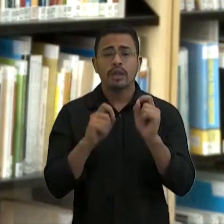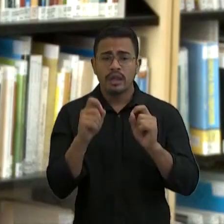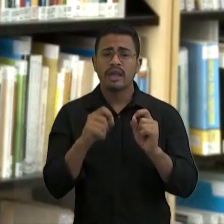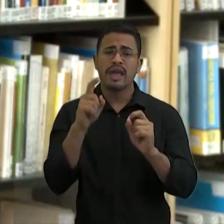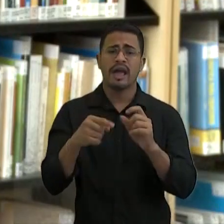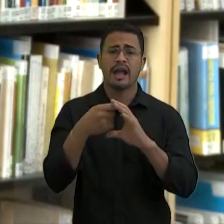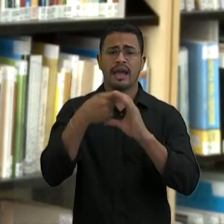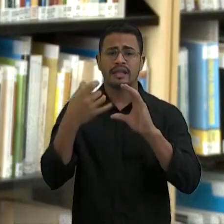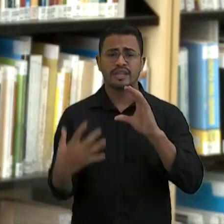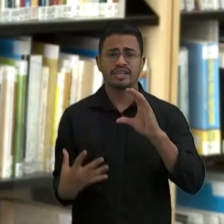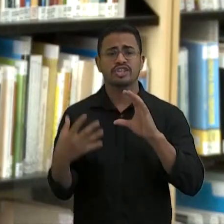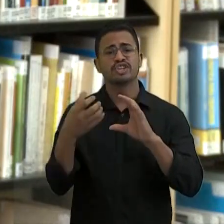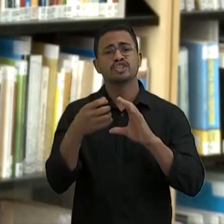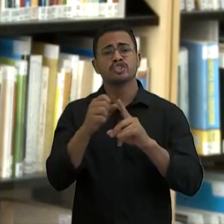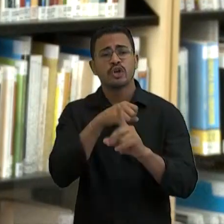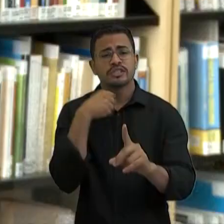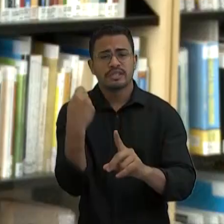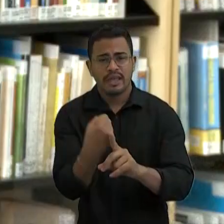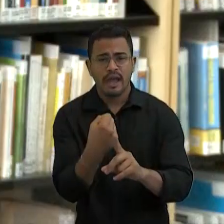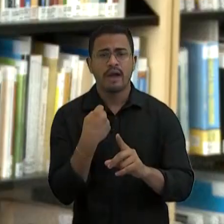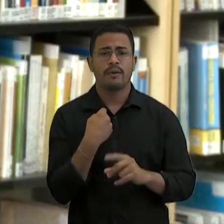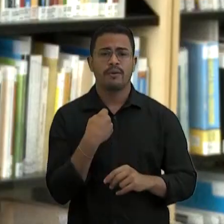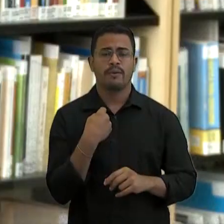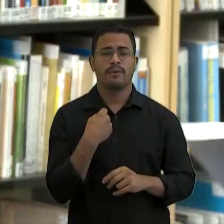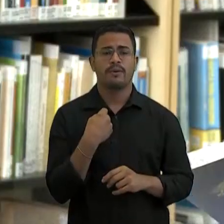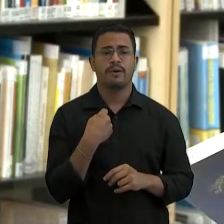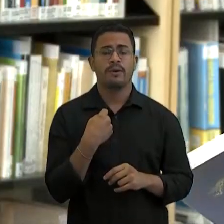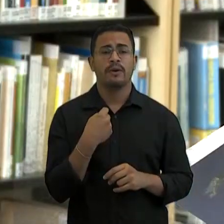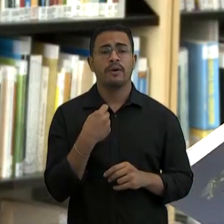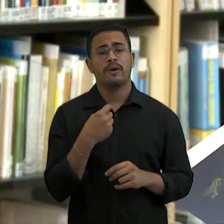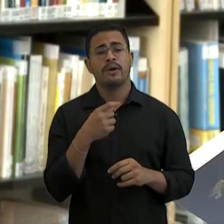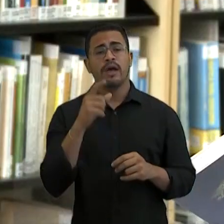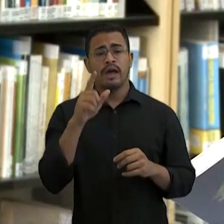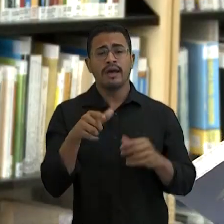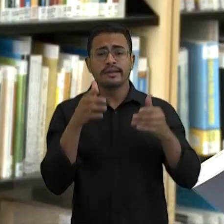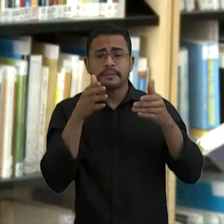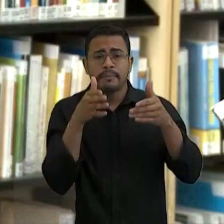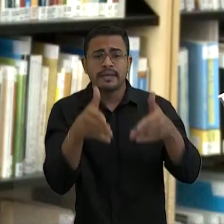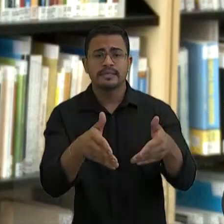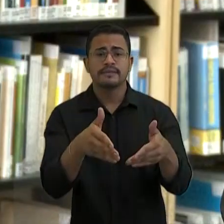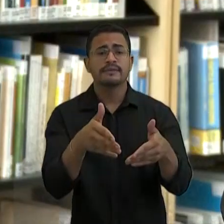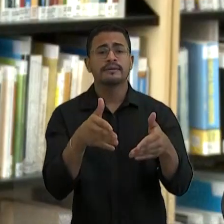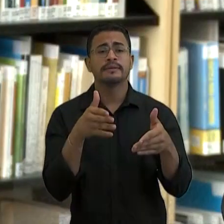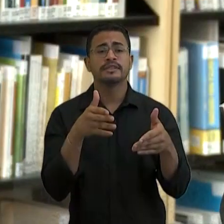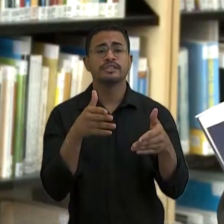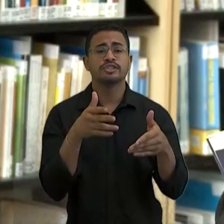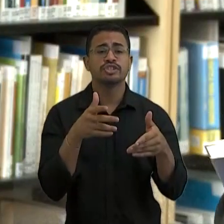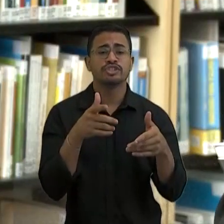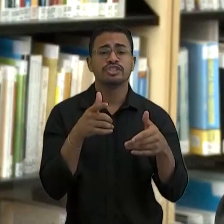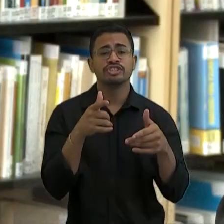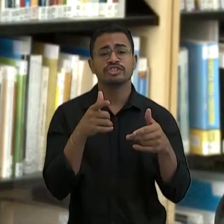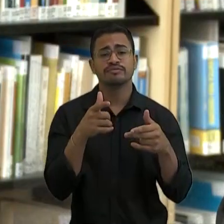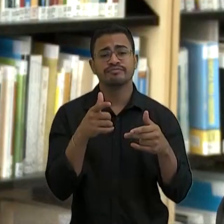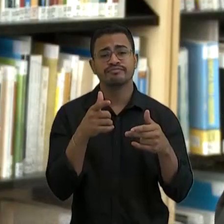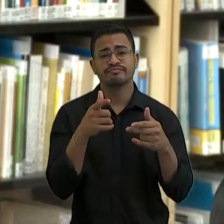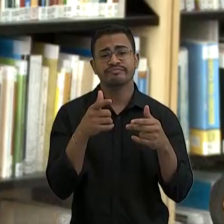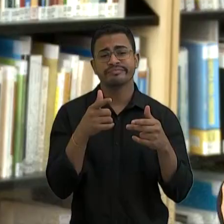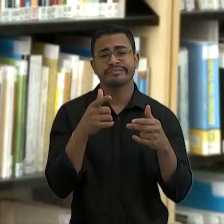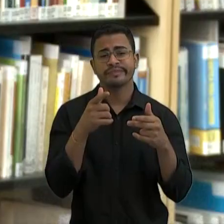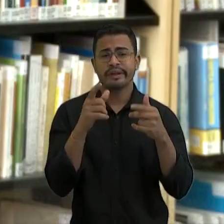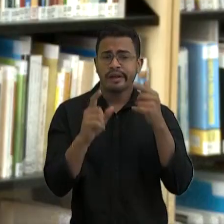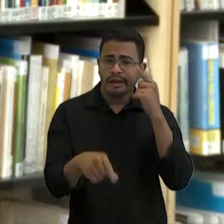social. Aí especificamente eu citaria o que